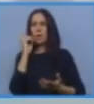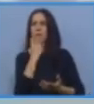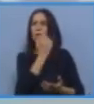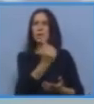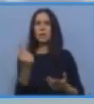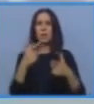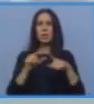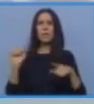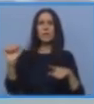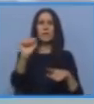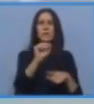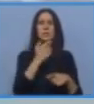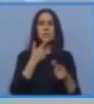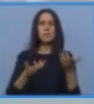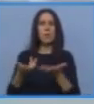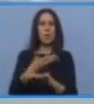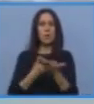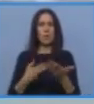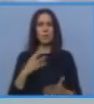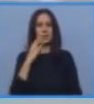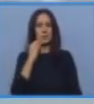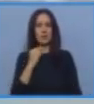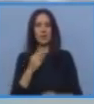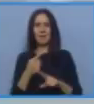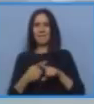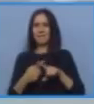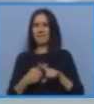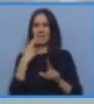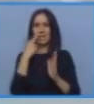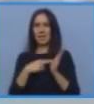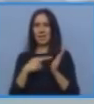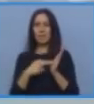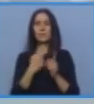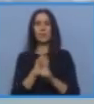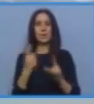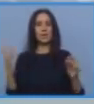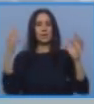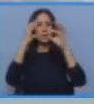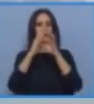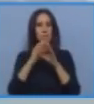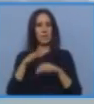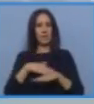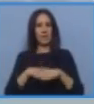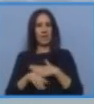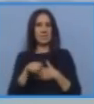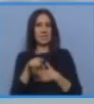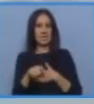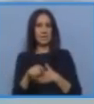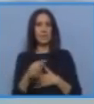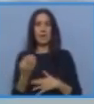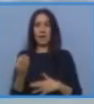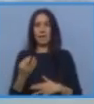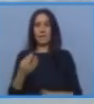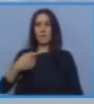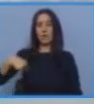sua própria língua. Mas acho que isto é uma leitura muito interessante porque o Espírito é isso que faz. É que mesmo